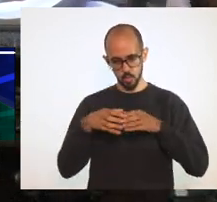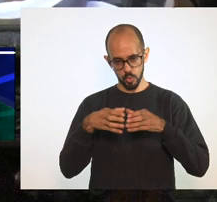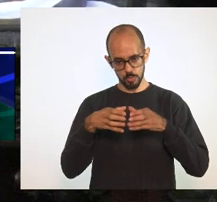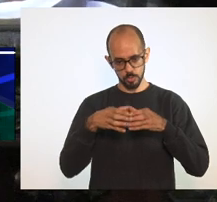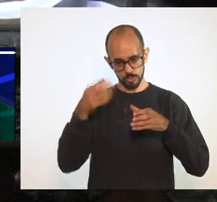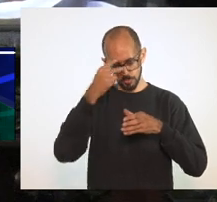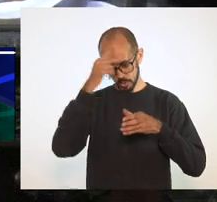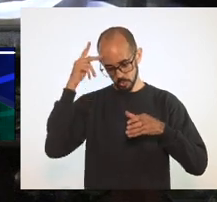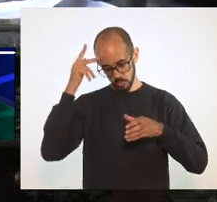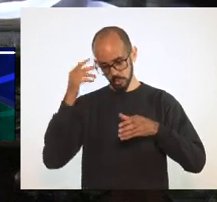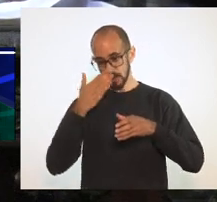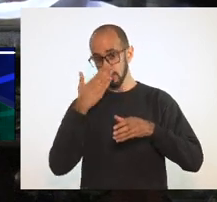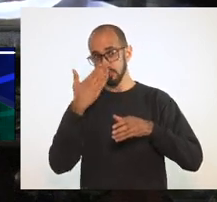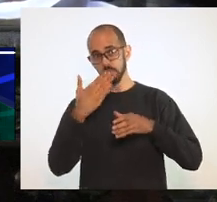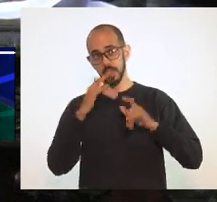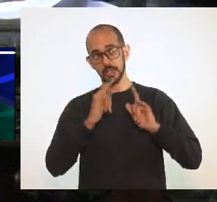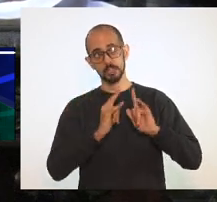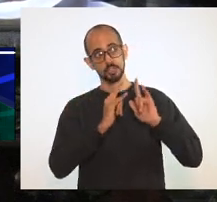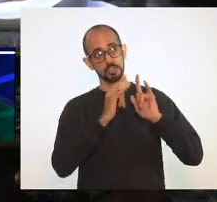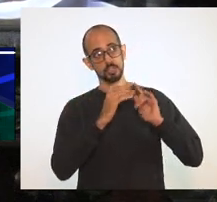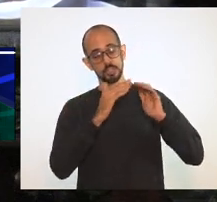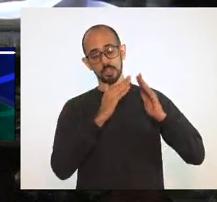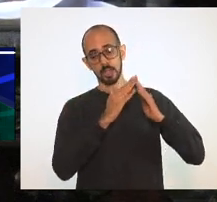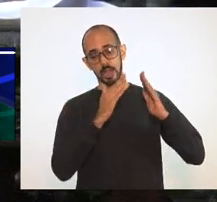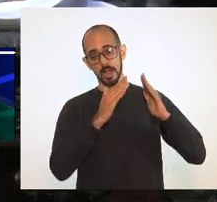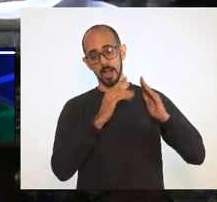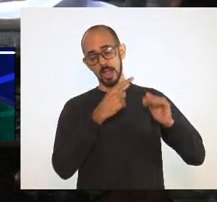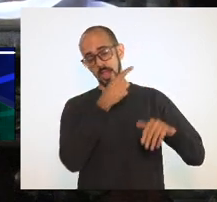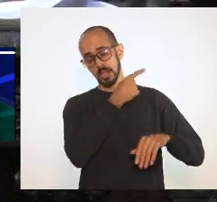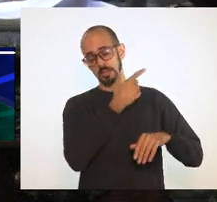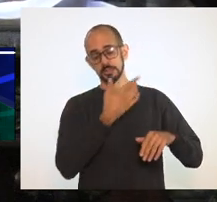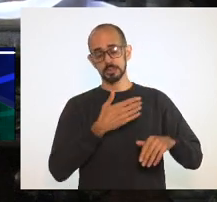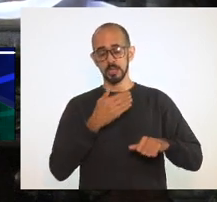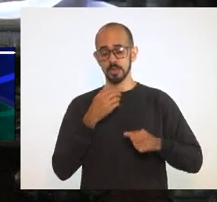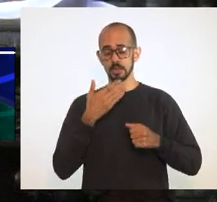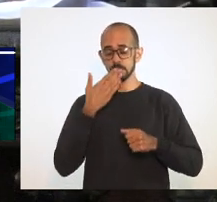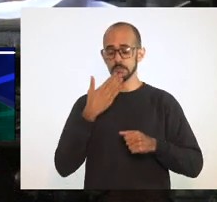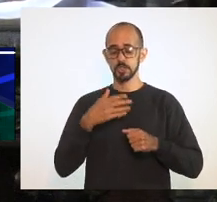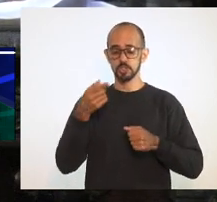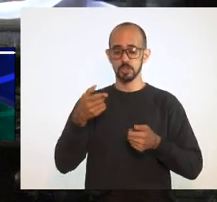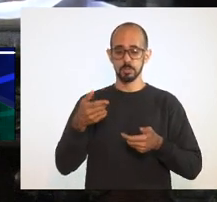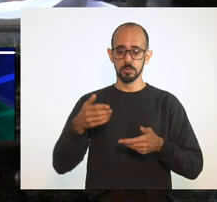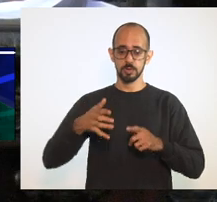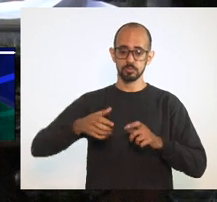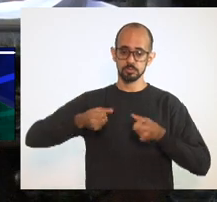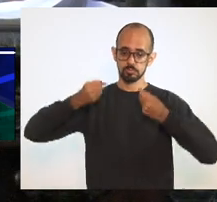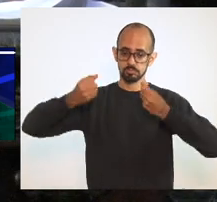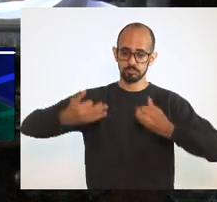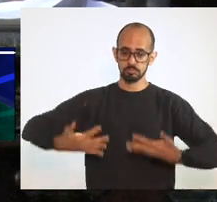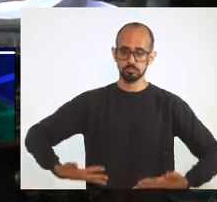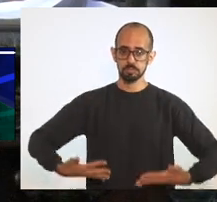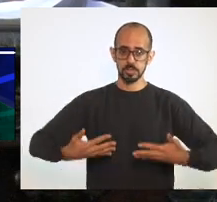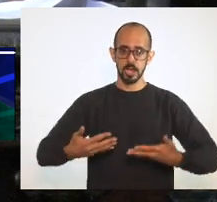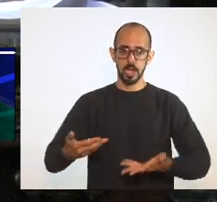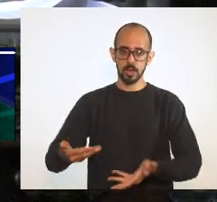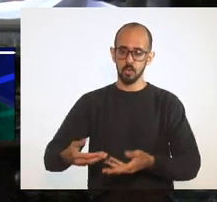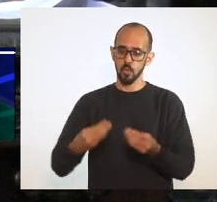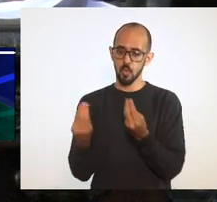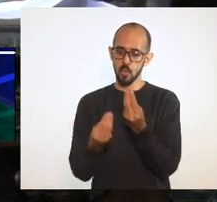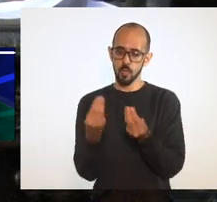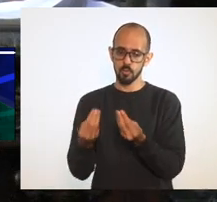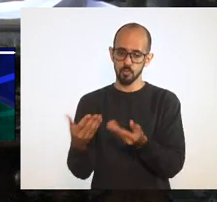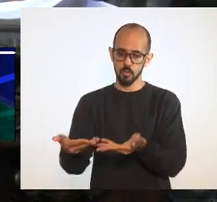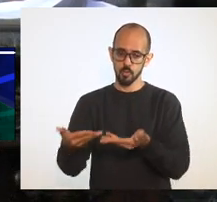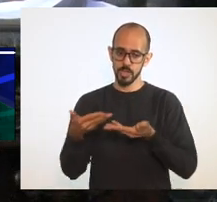Excelência usasse a abertura da quinta sessão para explicar como foi o recebimento lá do pessoal que estava